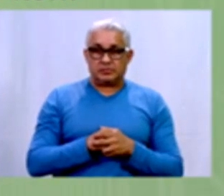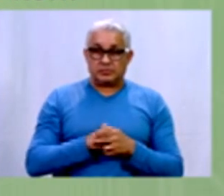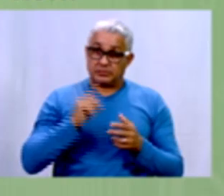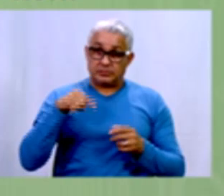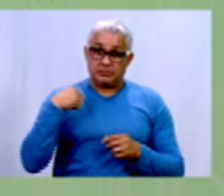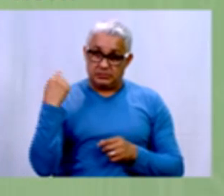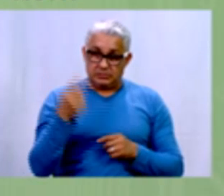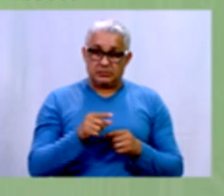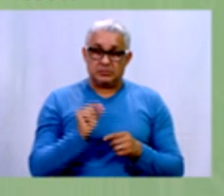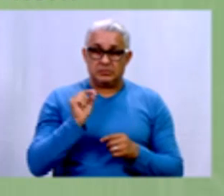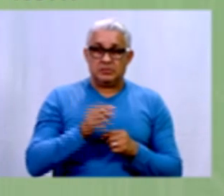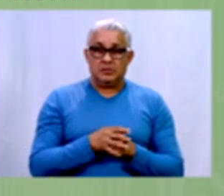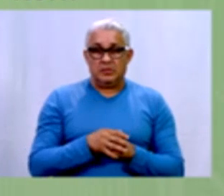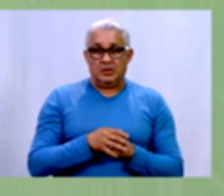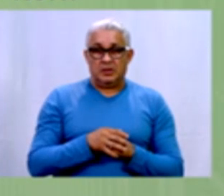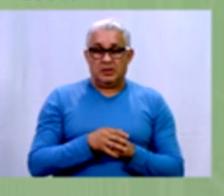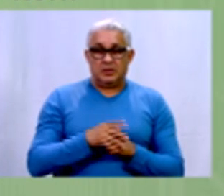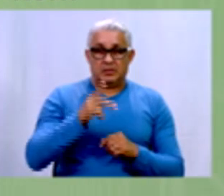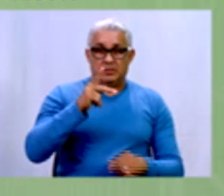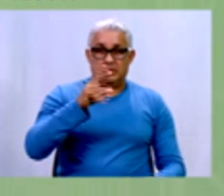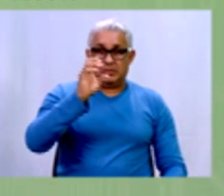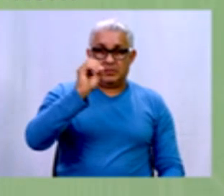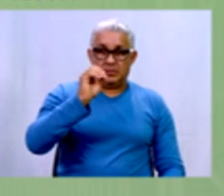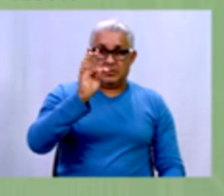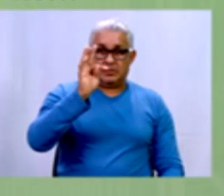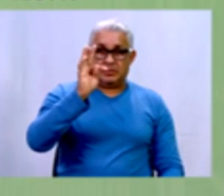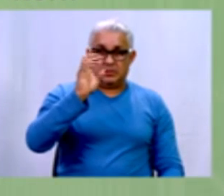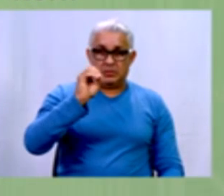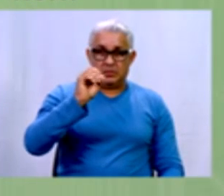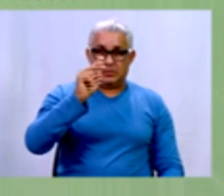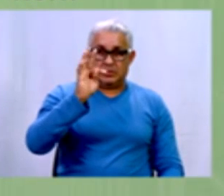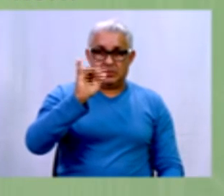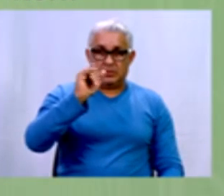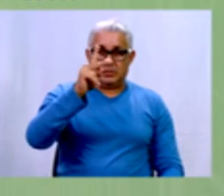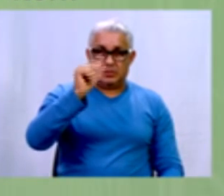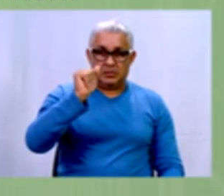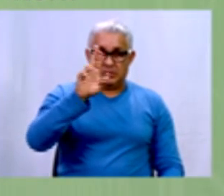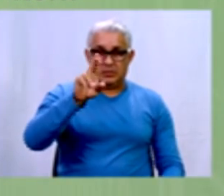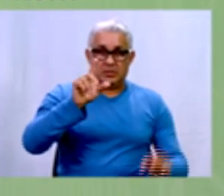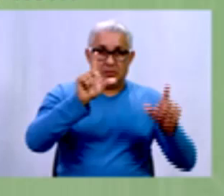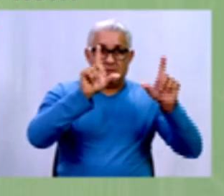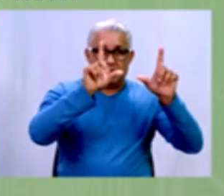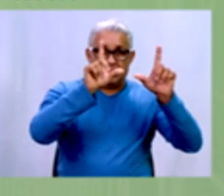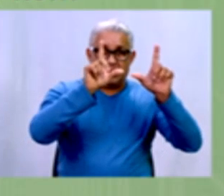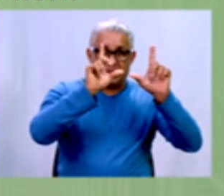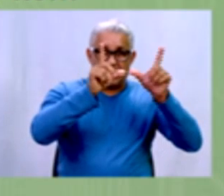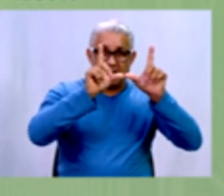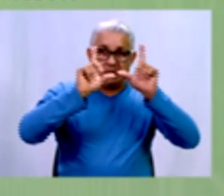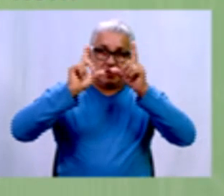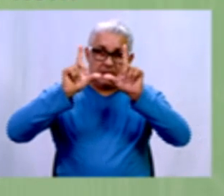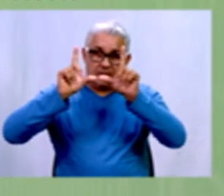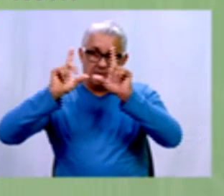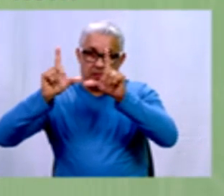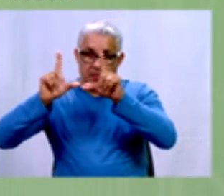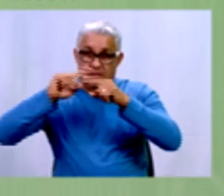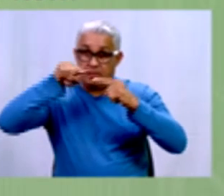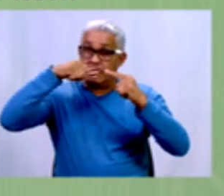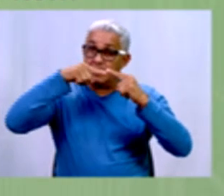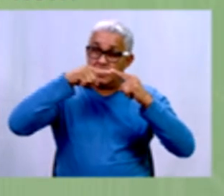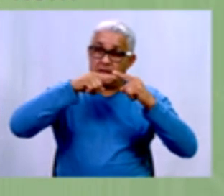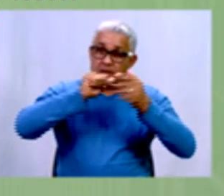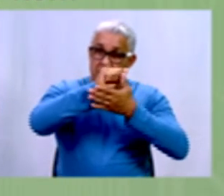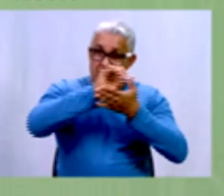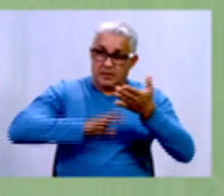nosso é o quê? É prototipar as telas, certo? Então, este aí que vai ser o objetivo da